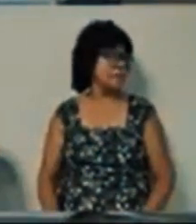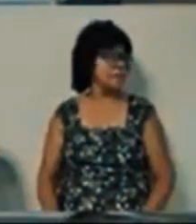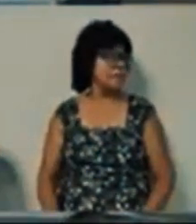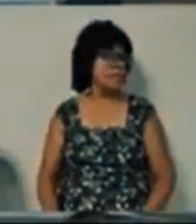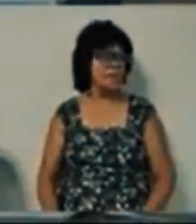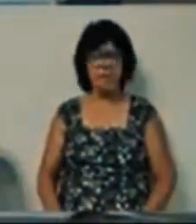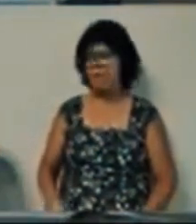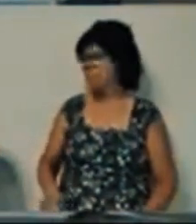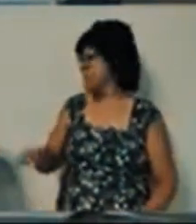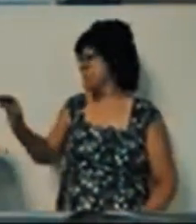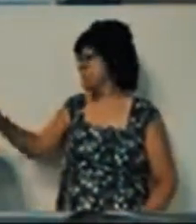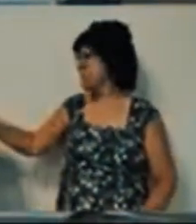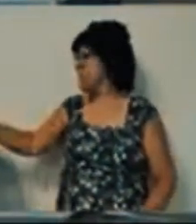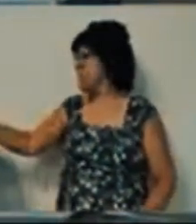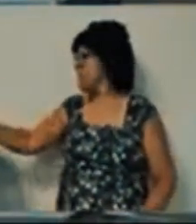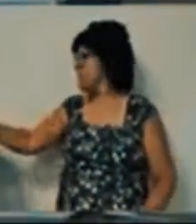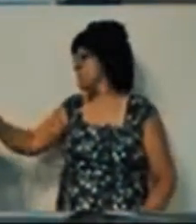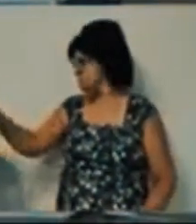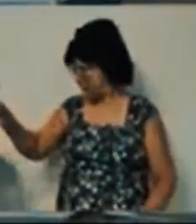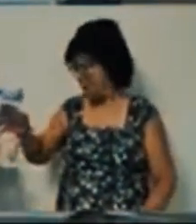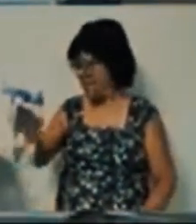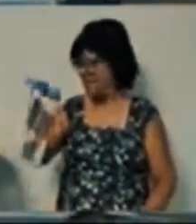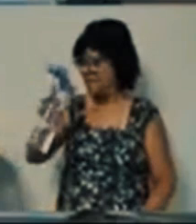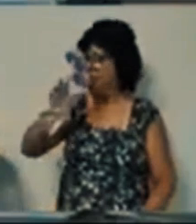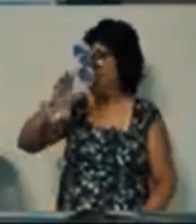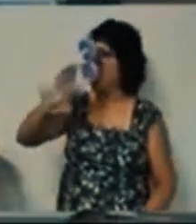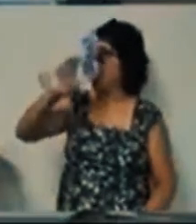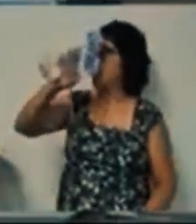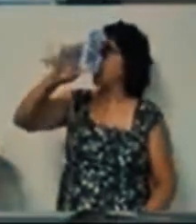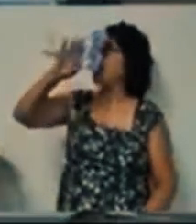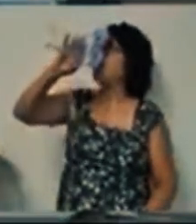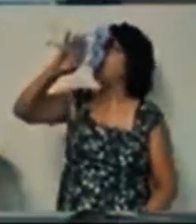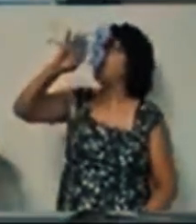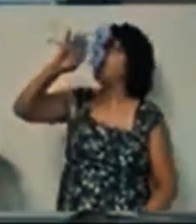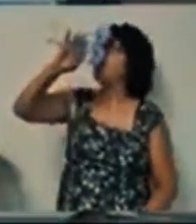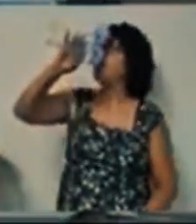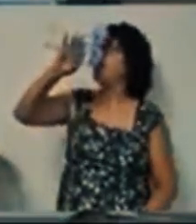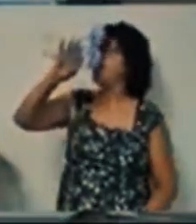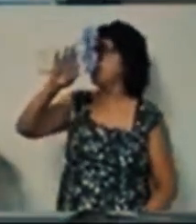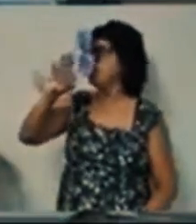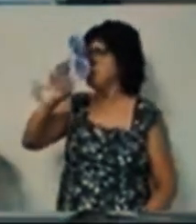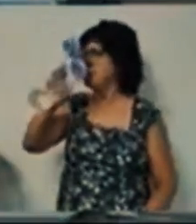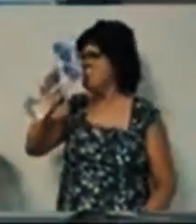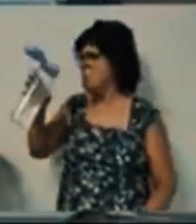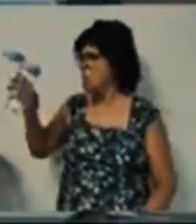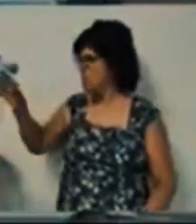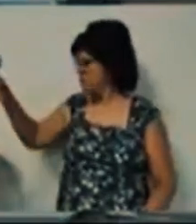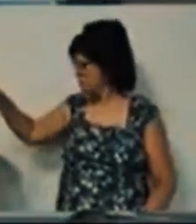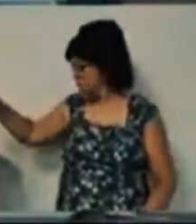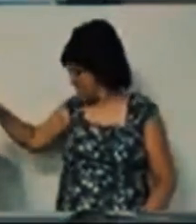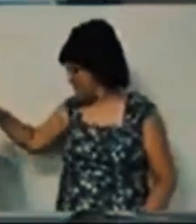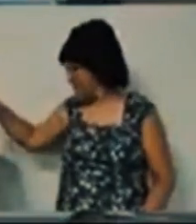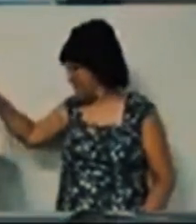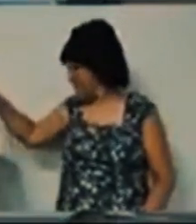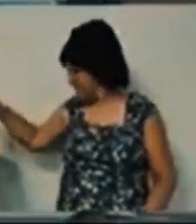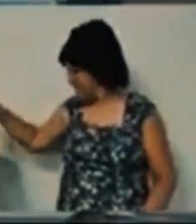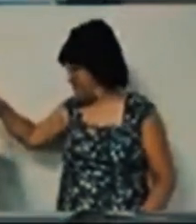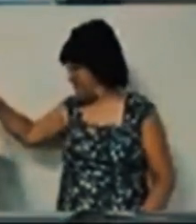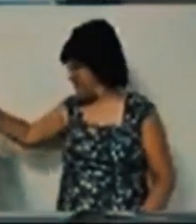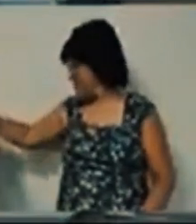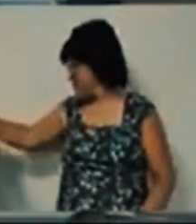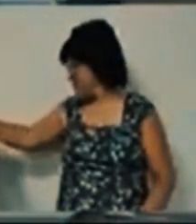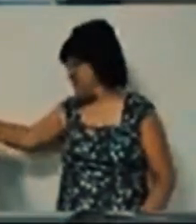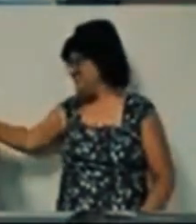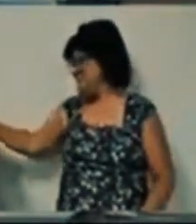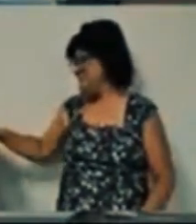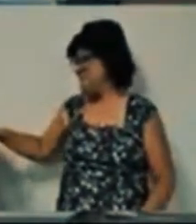Que Deus possa abençoar grandemente a sua vida e esta igreja, que também é muito pujante e que faz um trabalho extraordinário